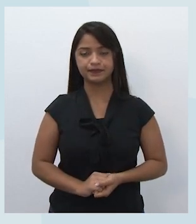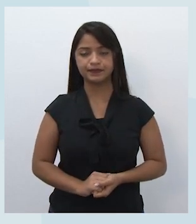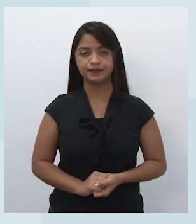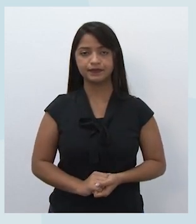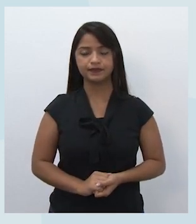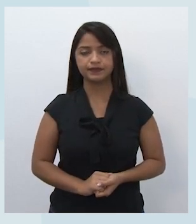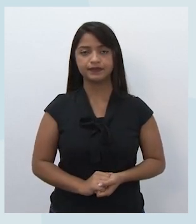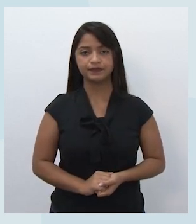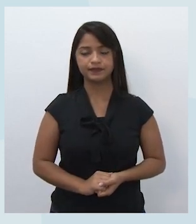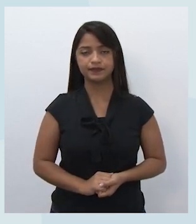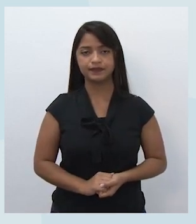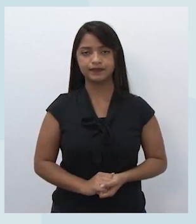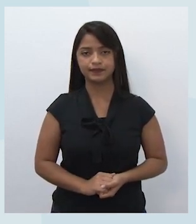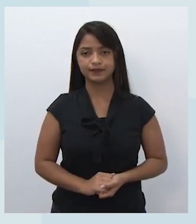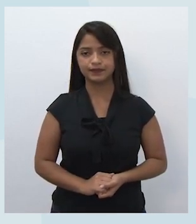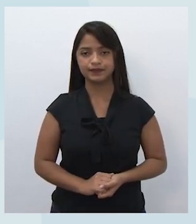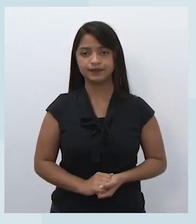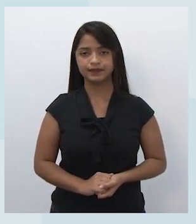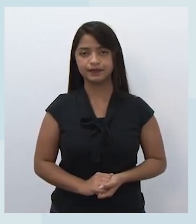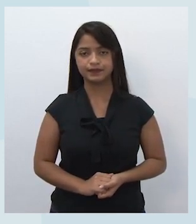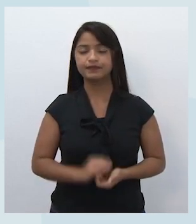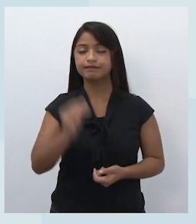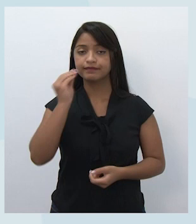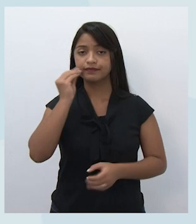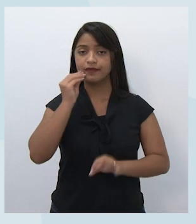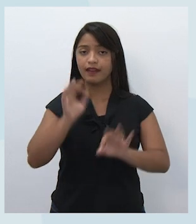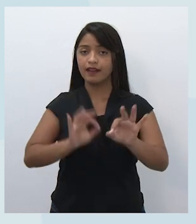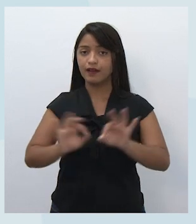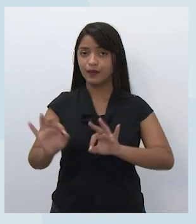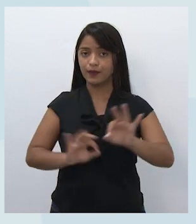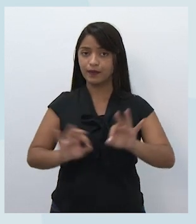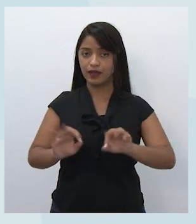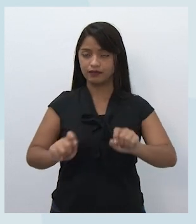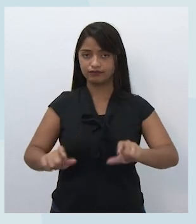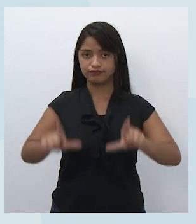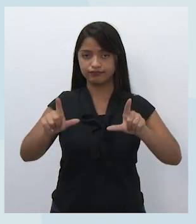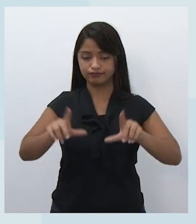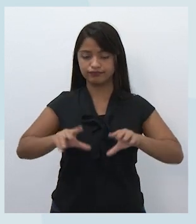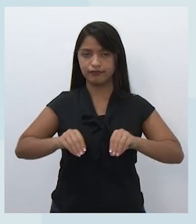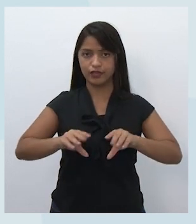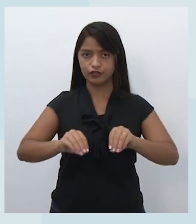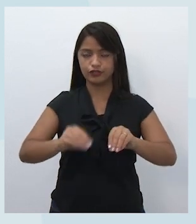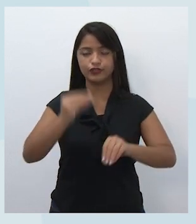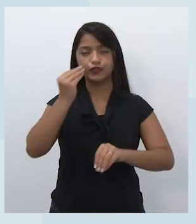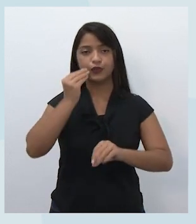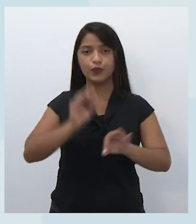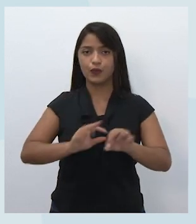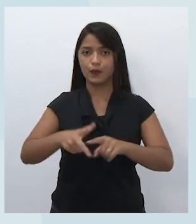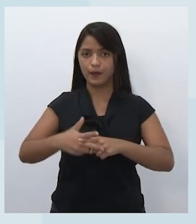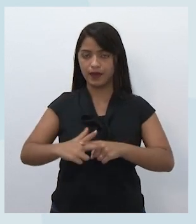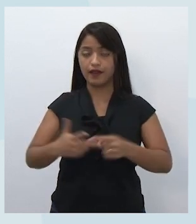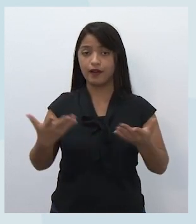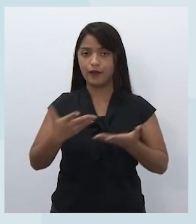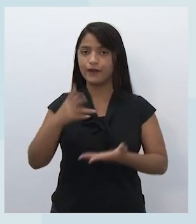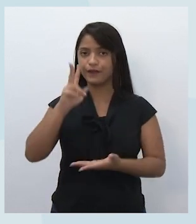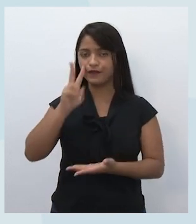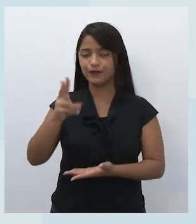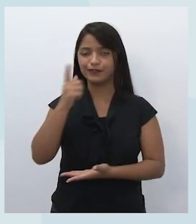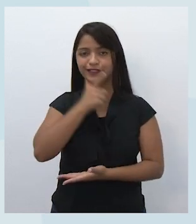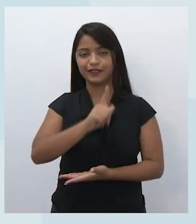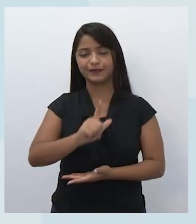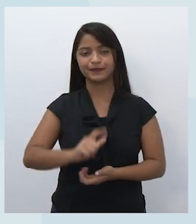Tá, deixa eu só ajustar, acho que minha tela aqui, porque eu não estou conseguindo agora sim.